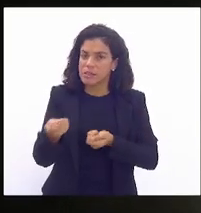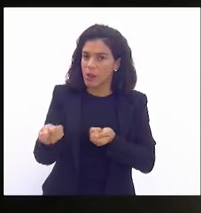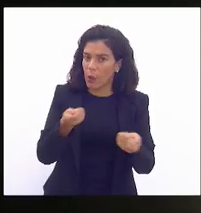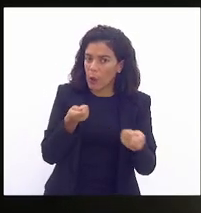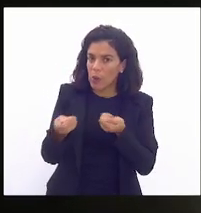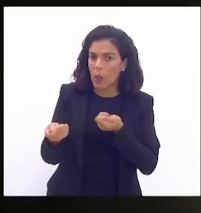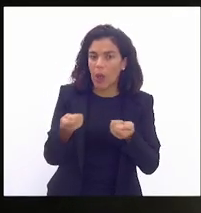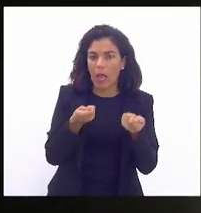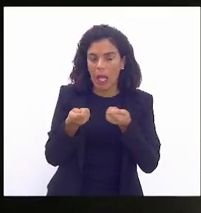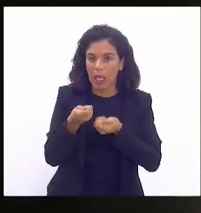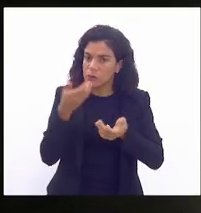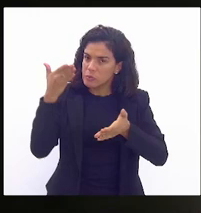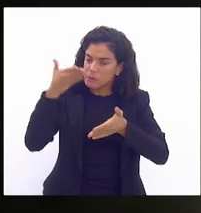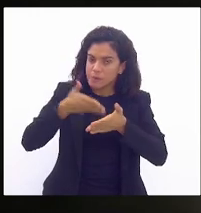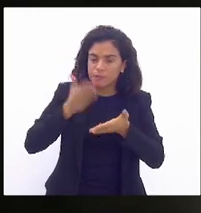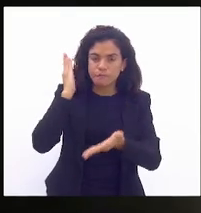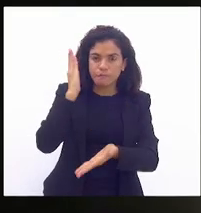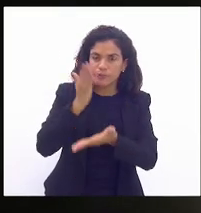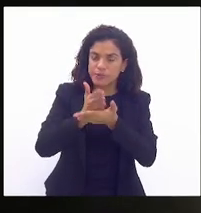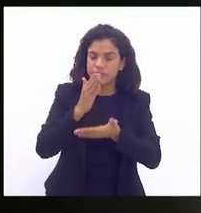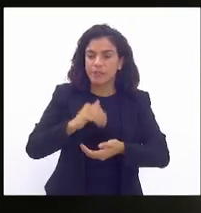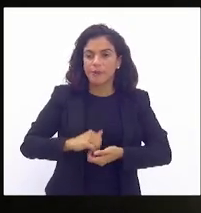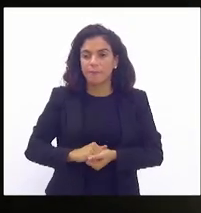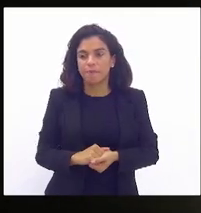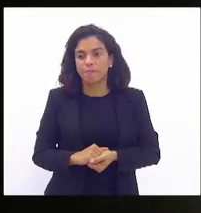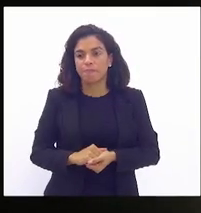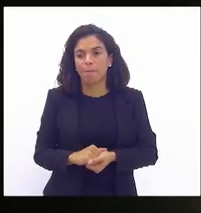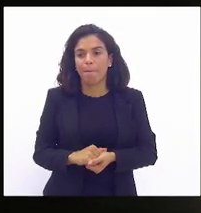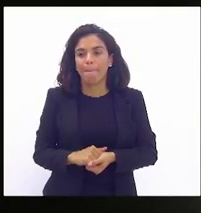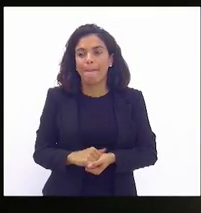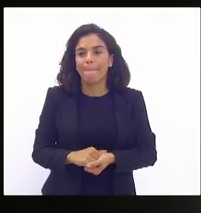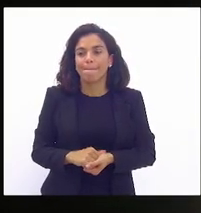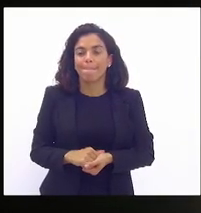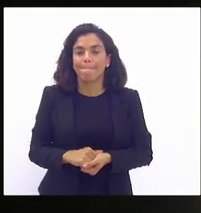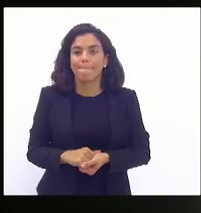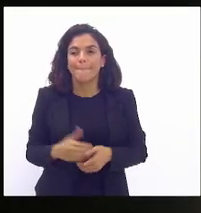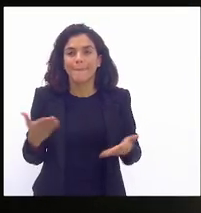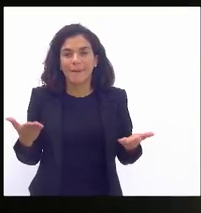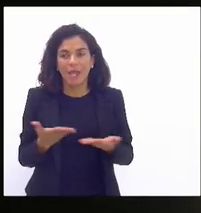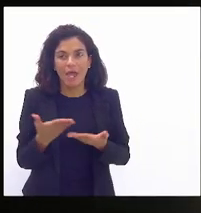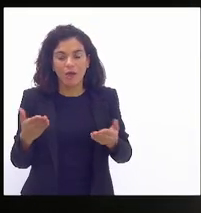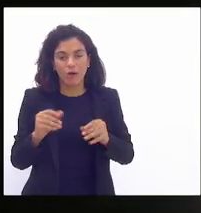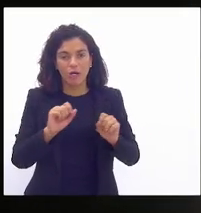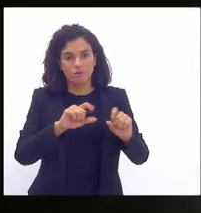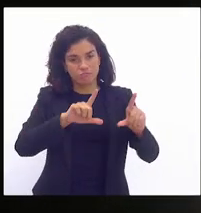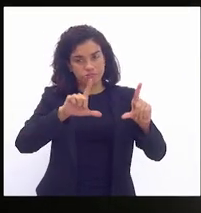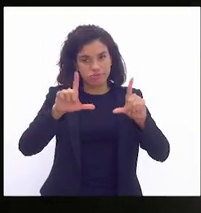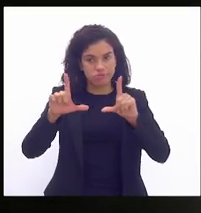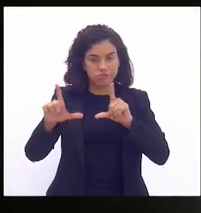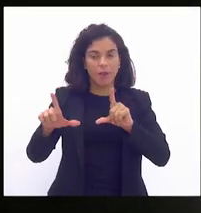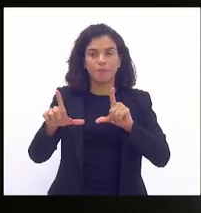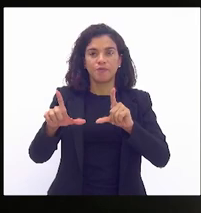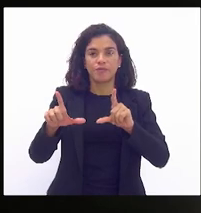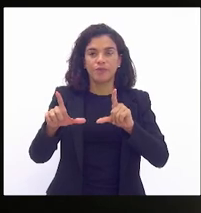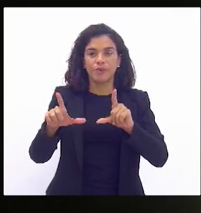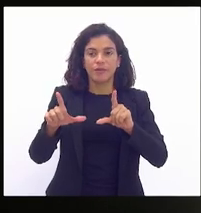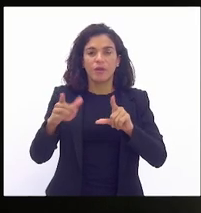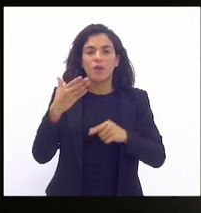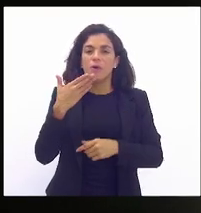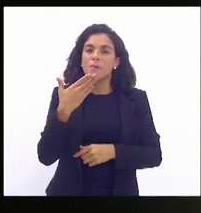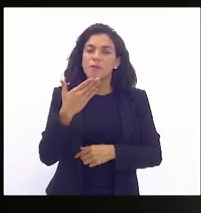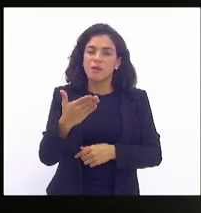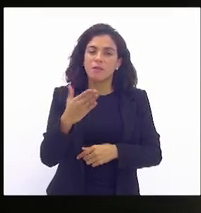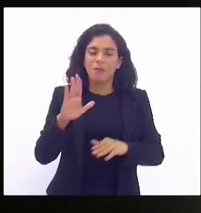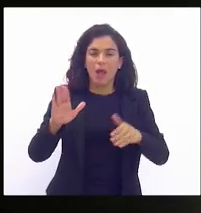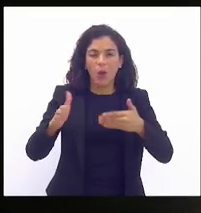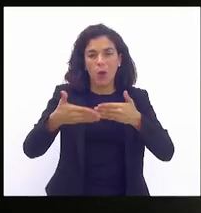ser inibidos. Pode passar, por favor. Agora, trazendo mais aqui... Urias, eu vou pedir para concluir, para a